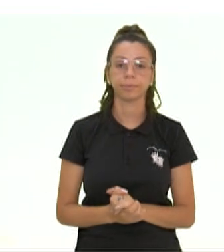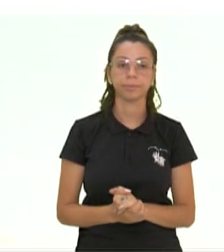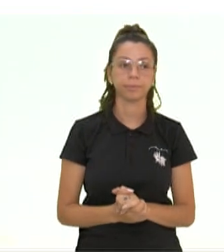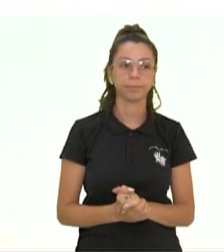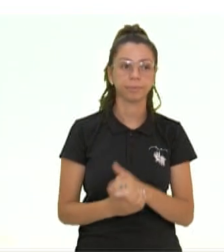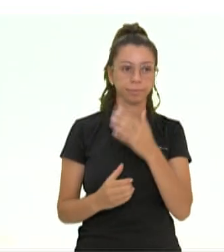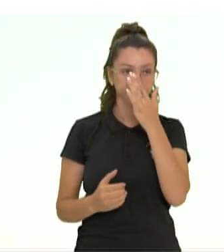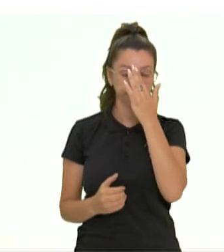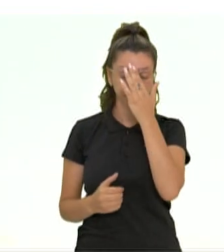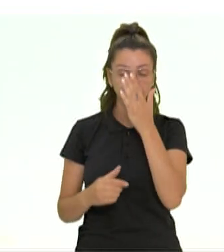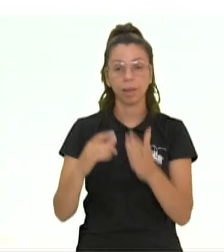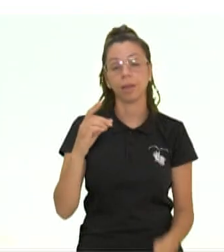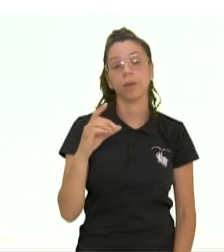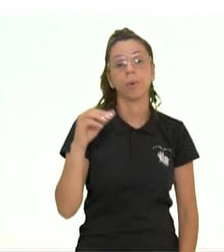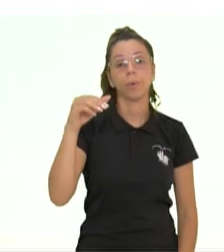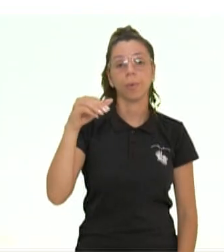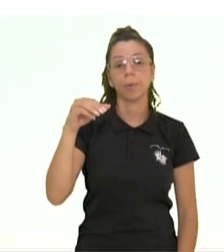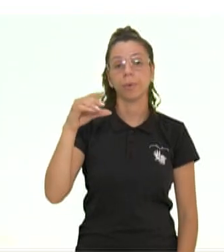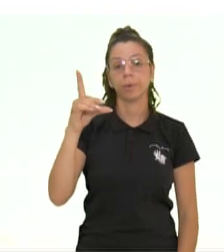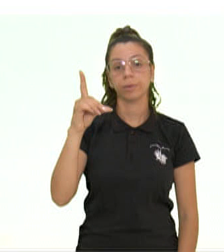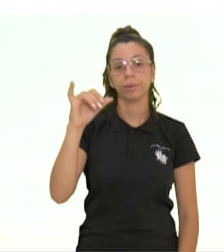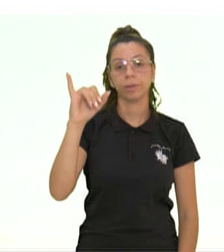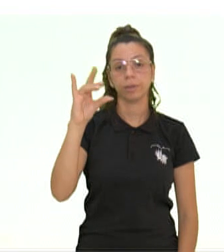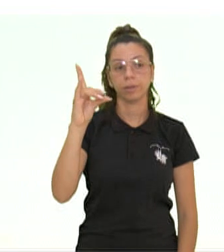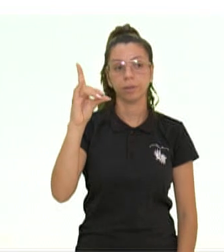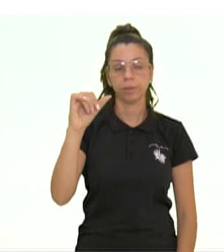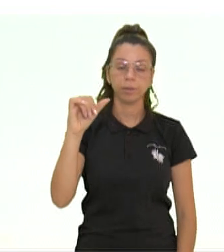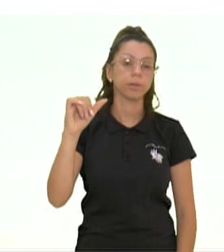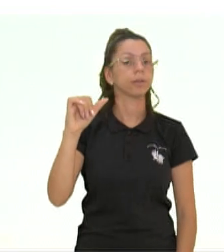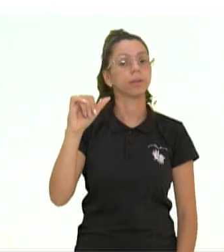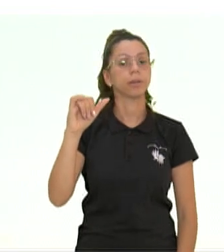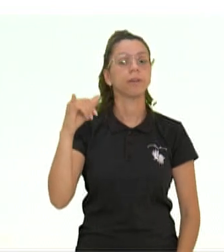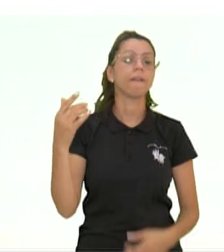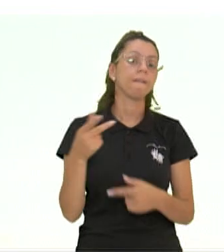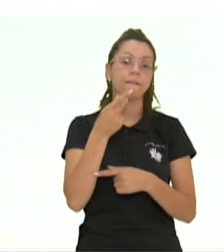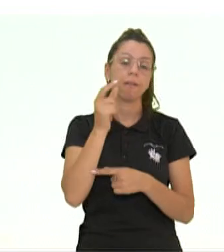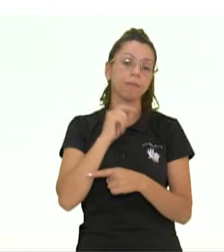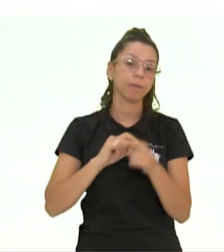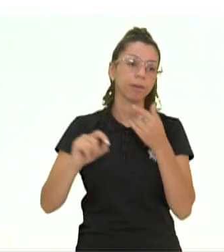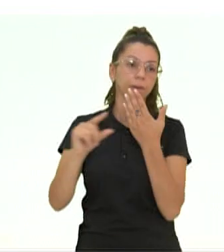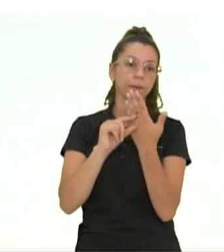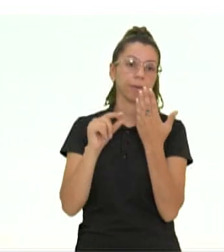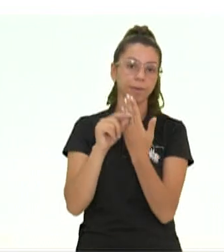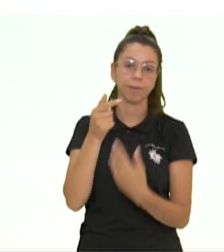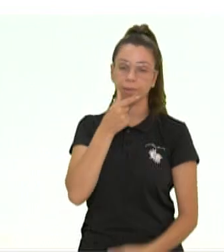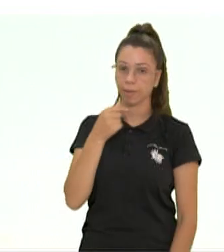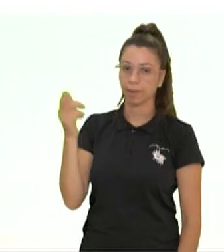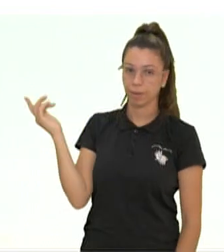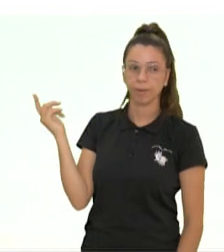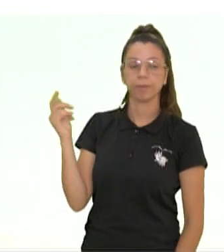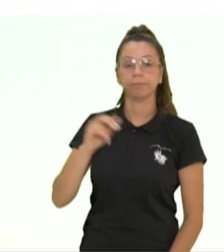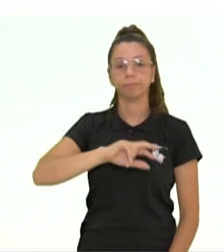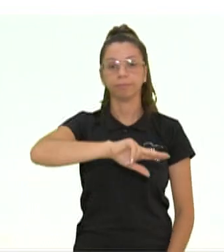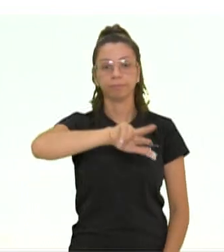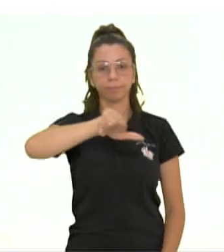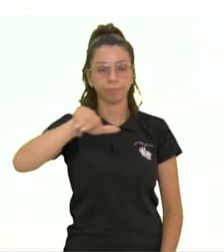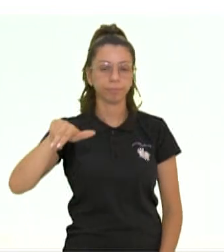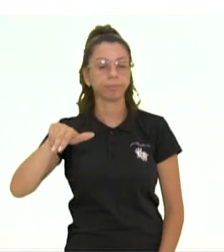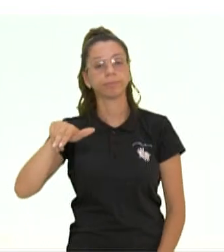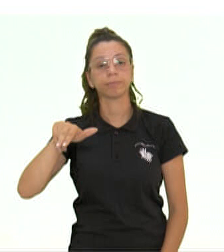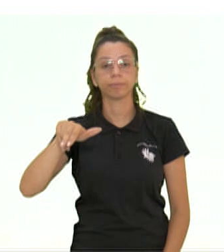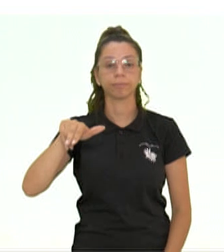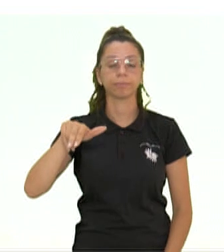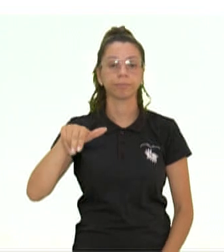E o mestre Didi, né? Não tem como falar de sincretismo cultural sem falar dele. Então, em algumas de suas obras, né,